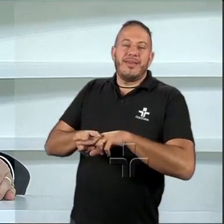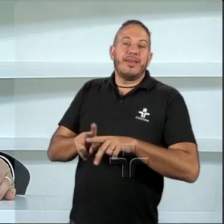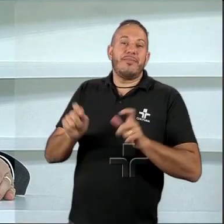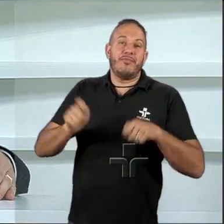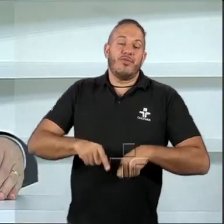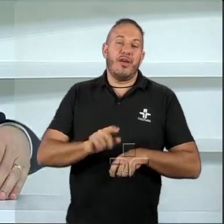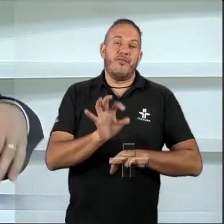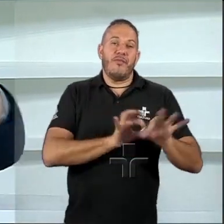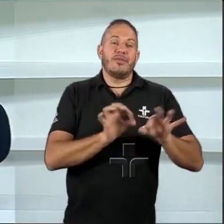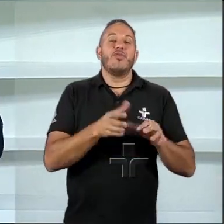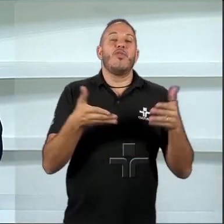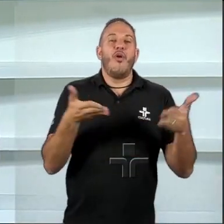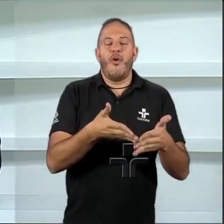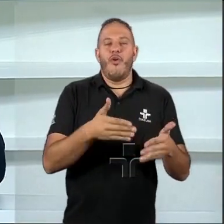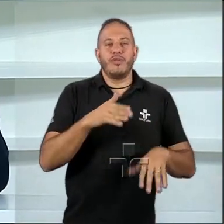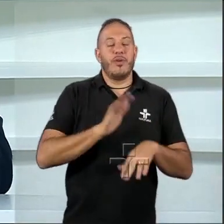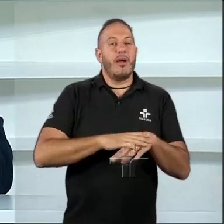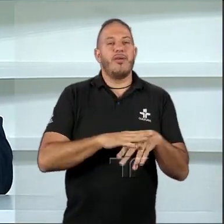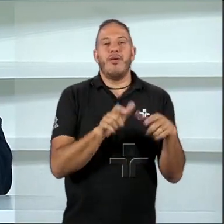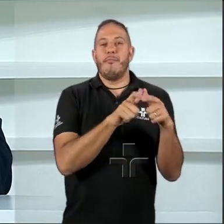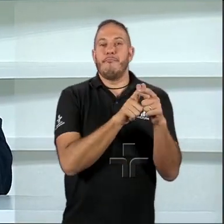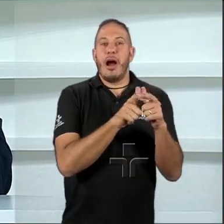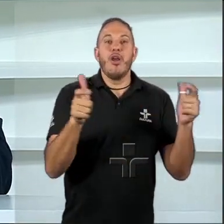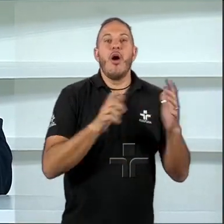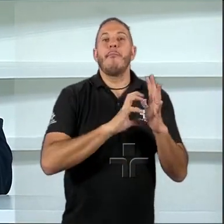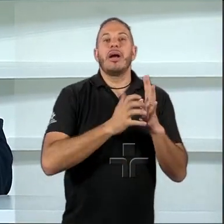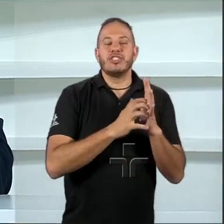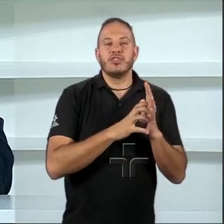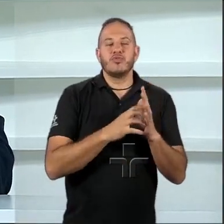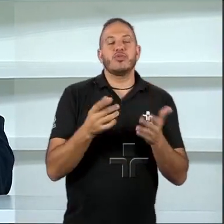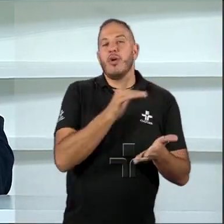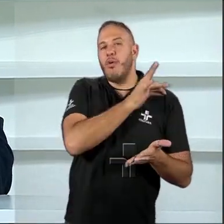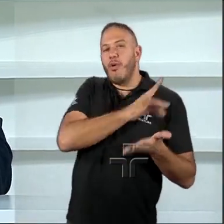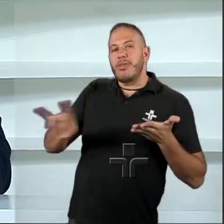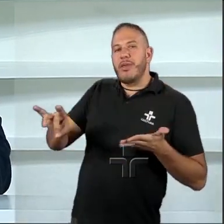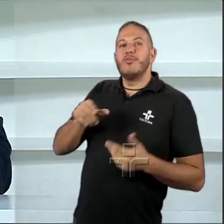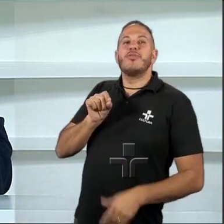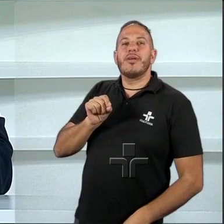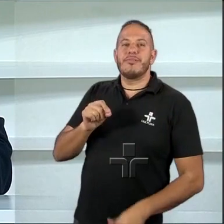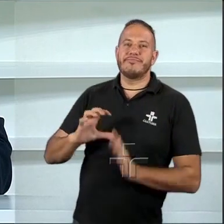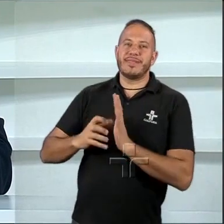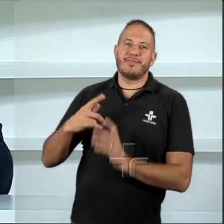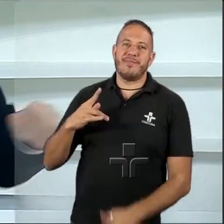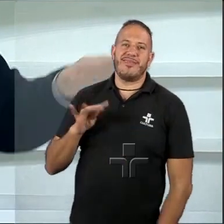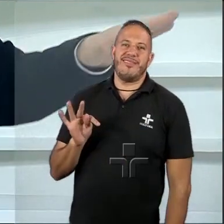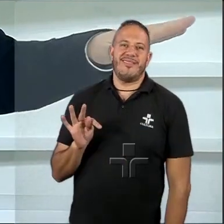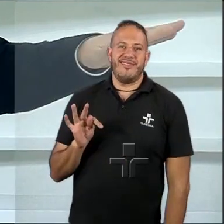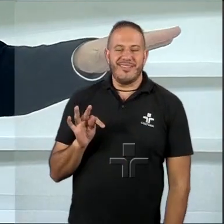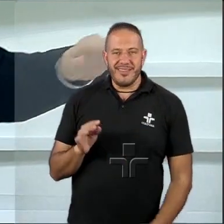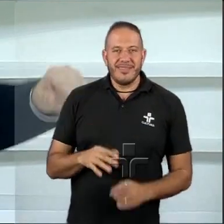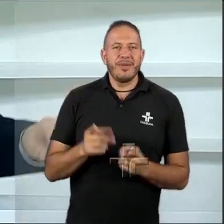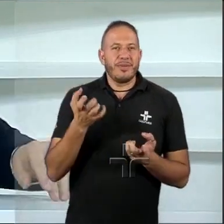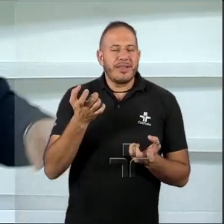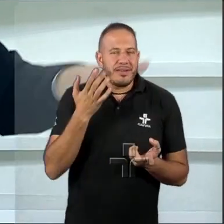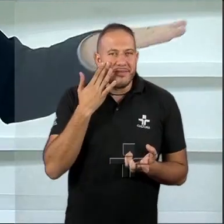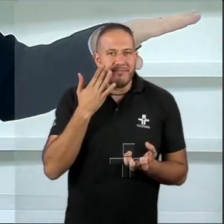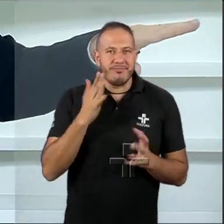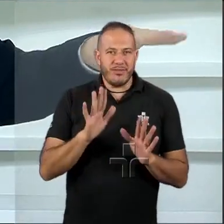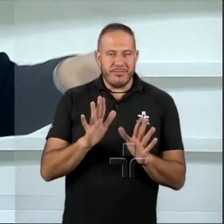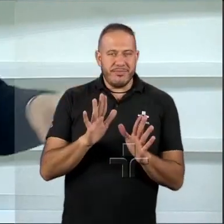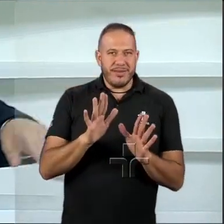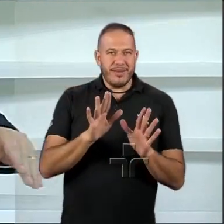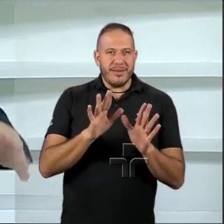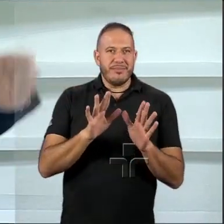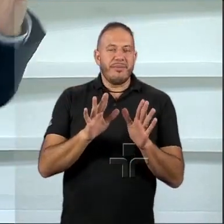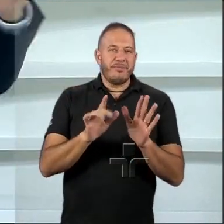daquele que hoje é o maior partido nacional, o antipetismo. Queria ver depois no